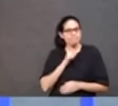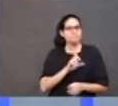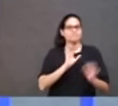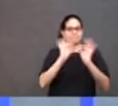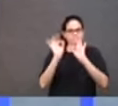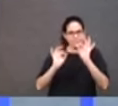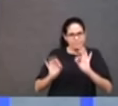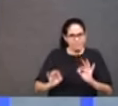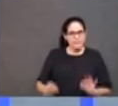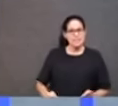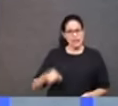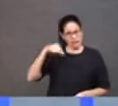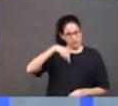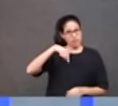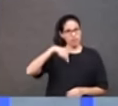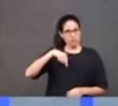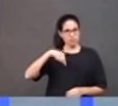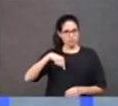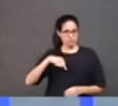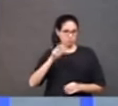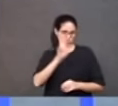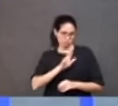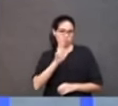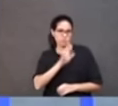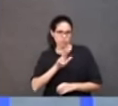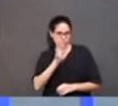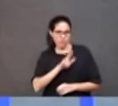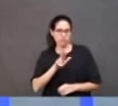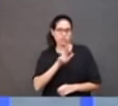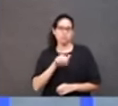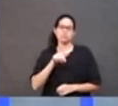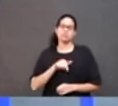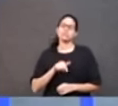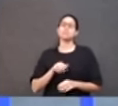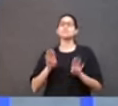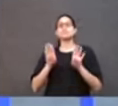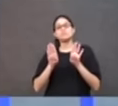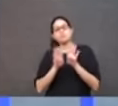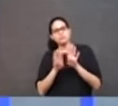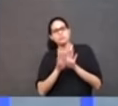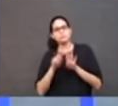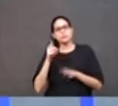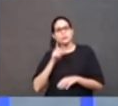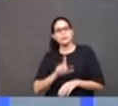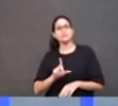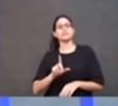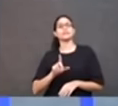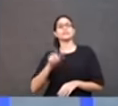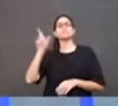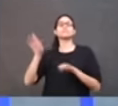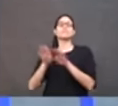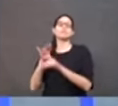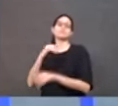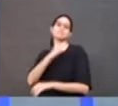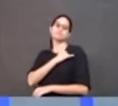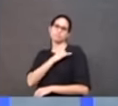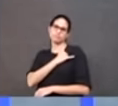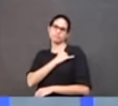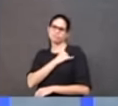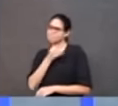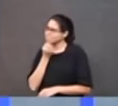pública tanto aqui no campus em Uberlândia, nos campi aqui em Uberlândia, como em Ituiutaba. E foi muito